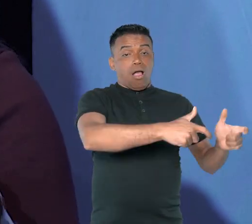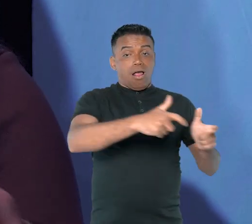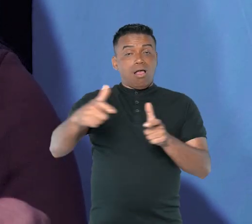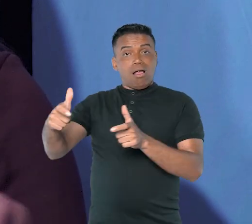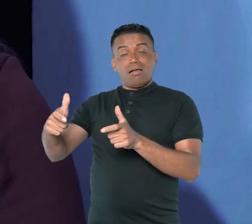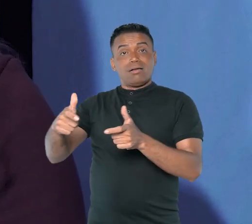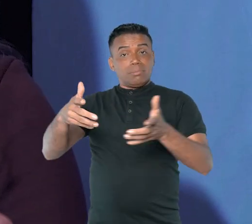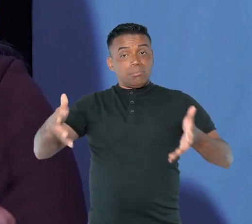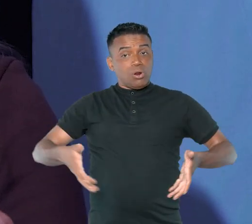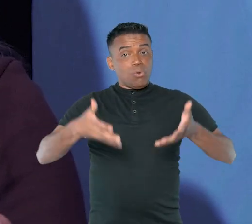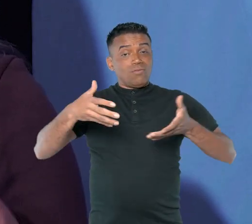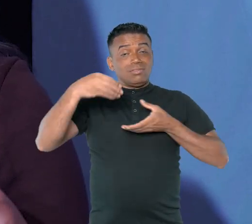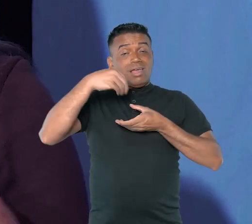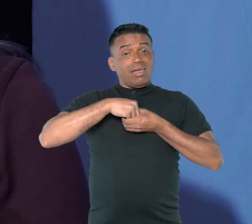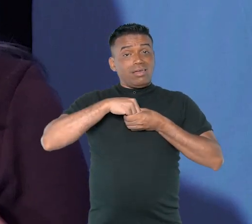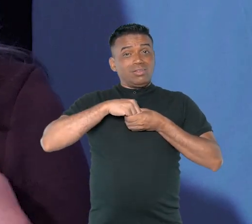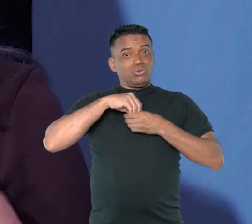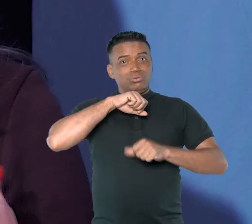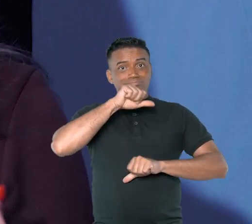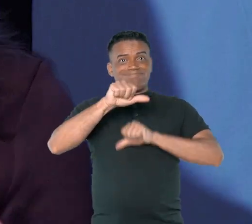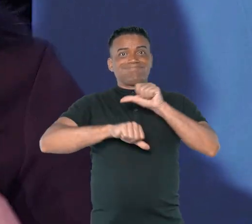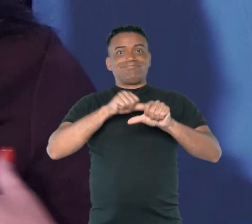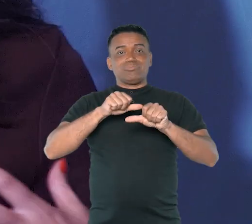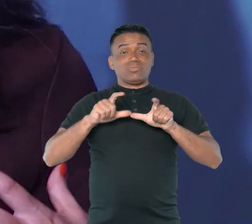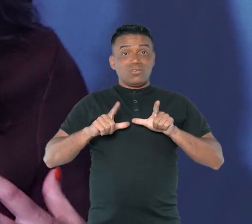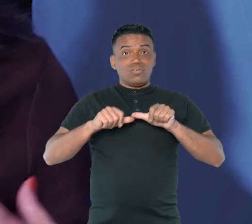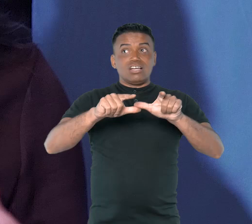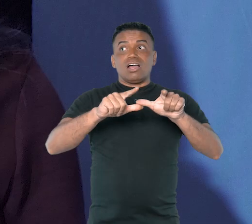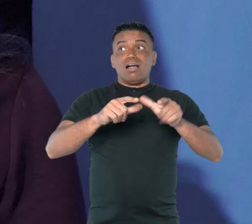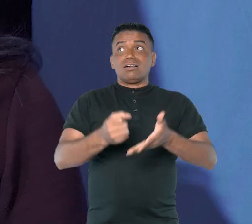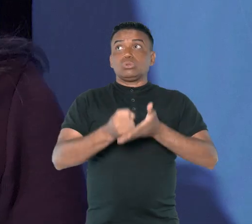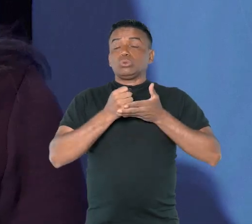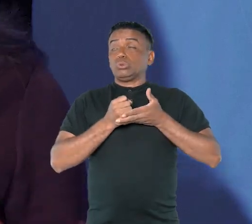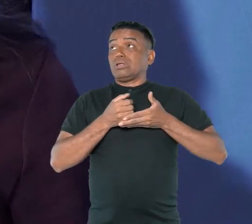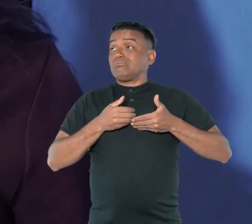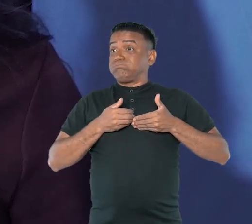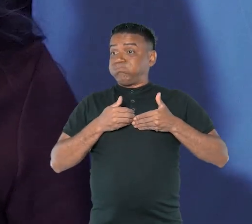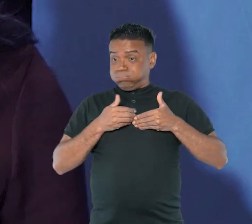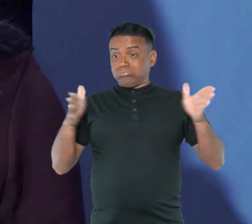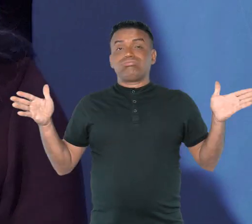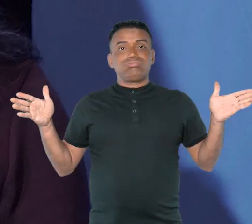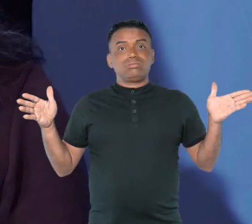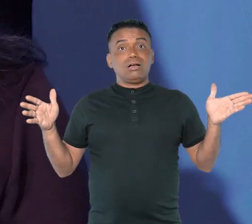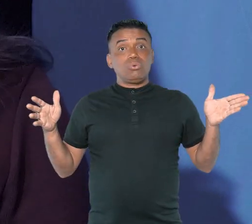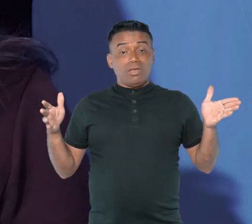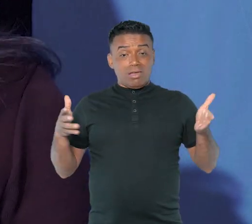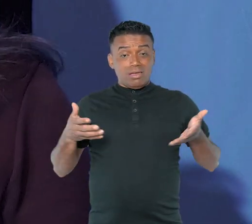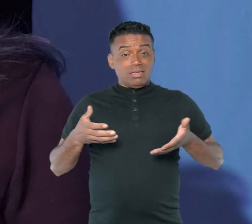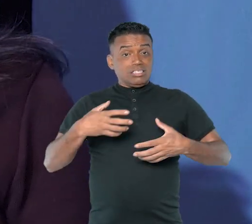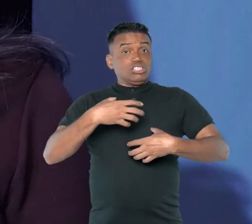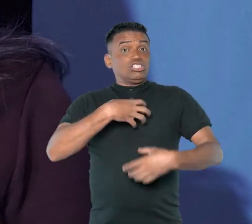algum espaço interno, né? Acho que viajar é uma coisa que acorda esse espaço interno da gente, assim, porque acorda os nossos sentidos também,